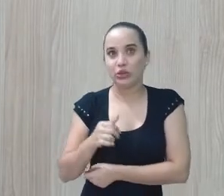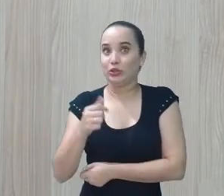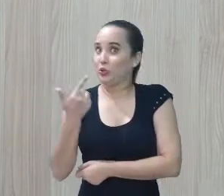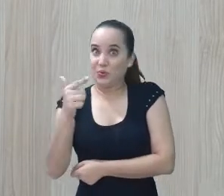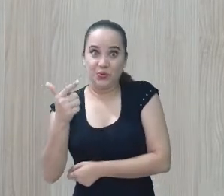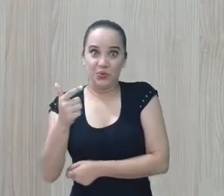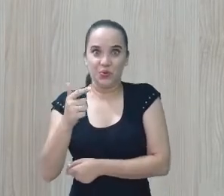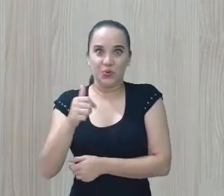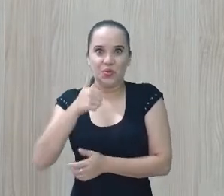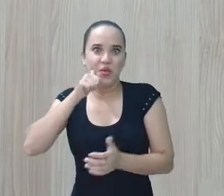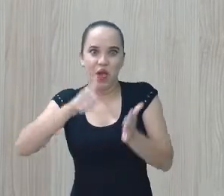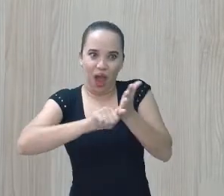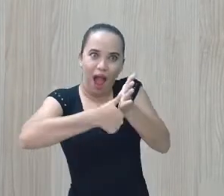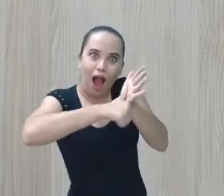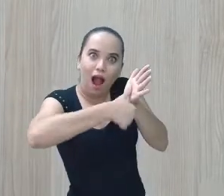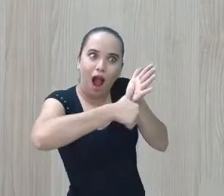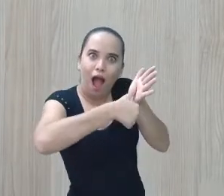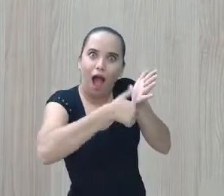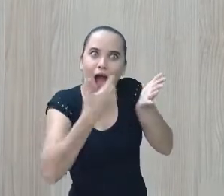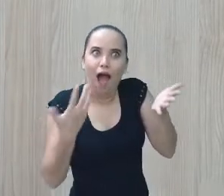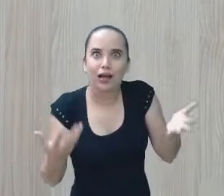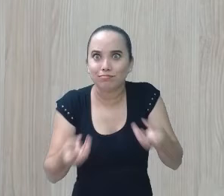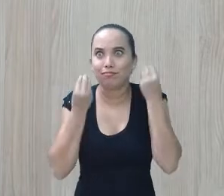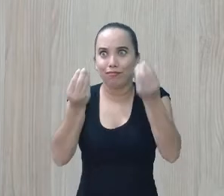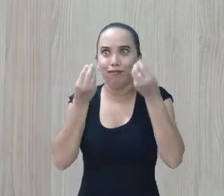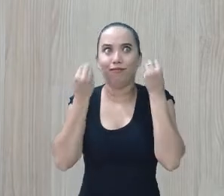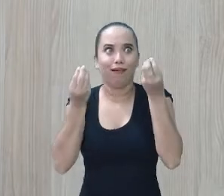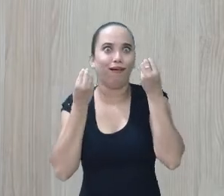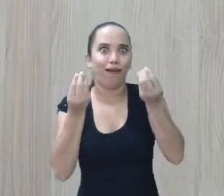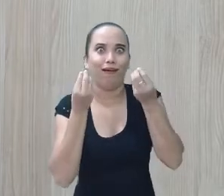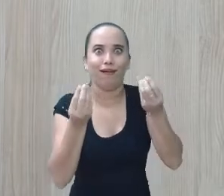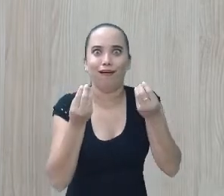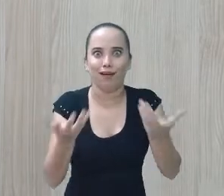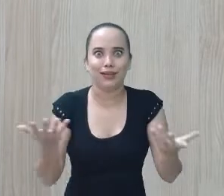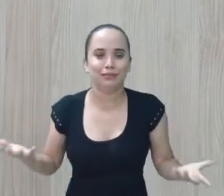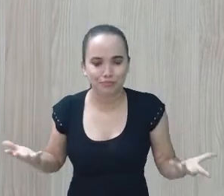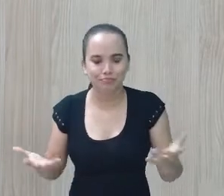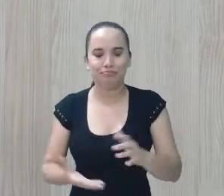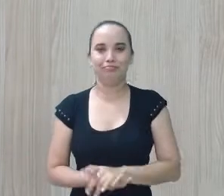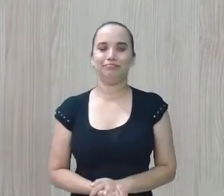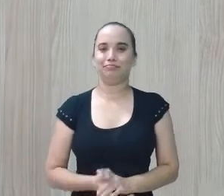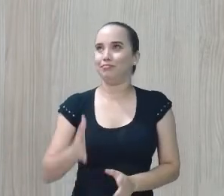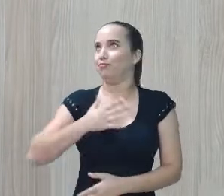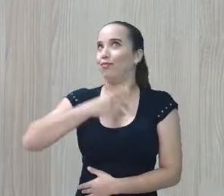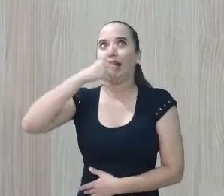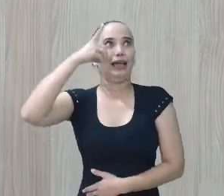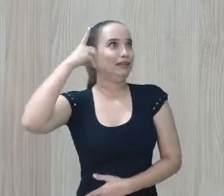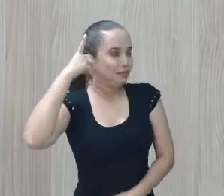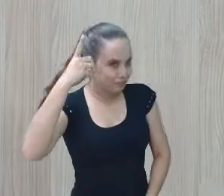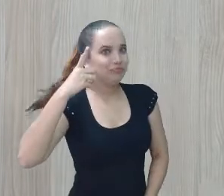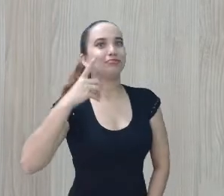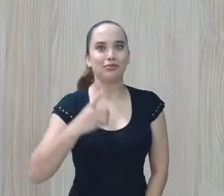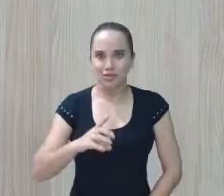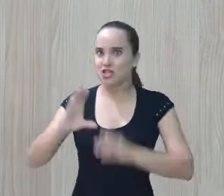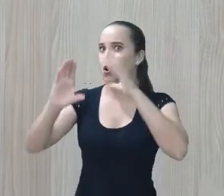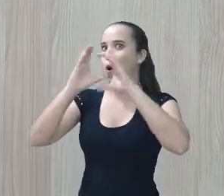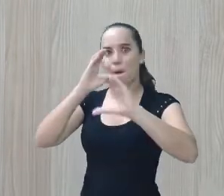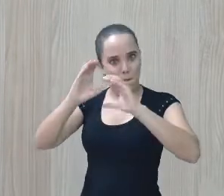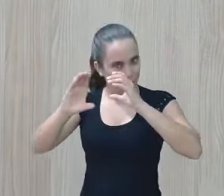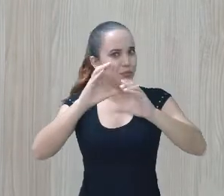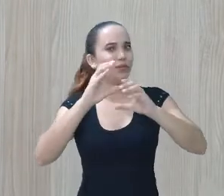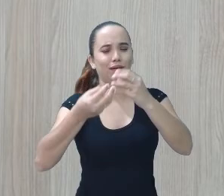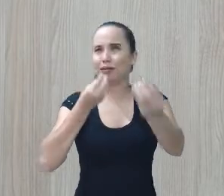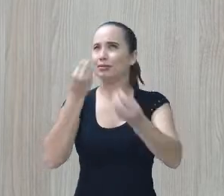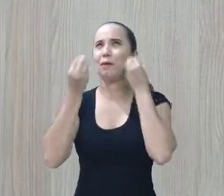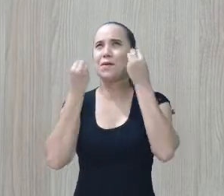pensando, correio, nem correio normal, quanto mais eletrônico. Meu Deus do céu. A comunicação entre as